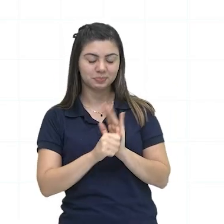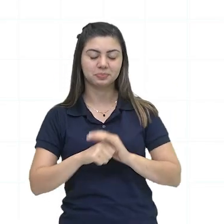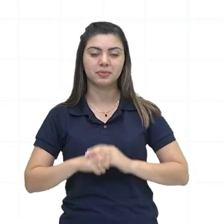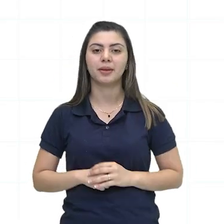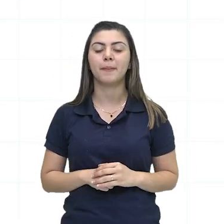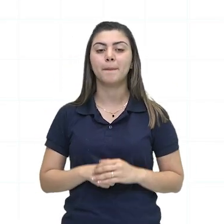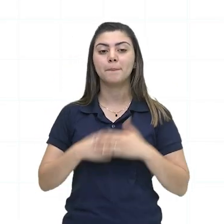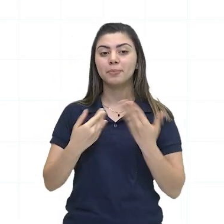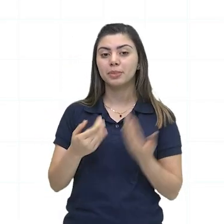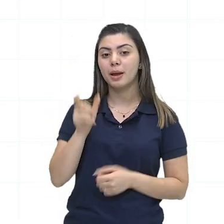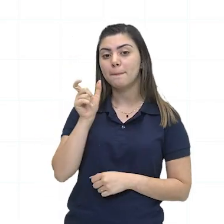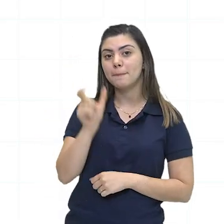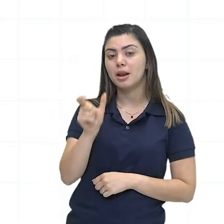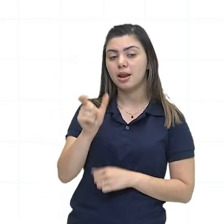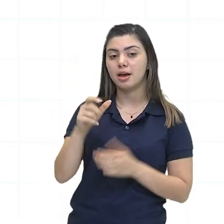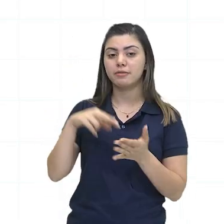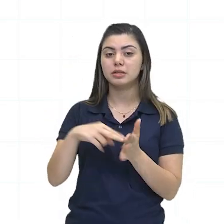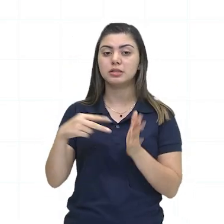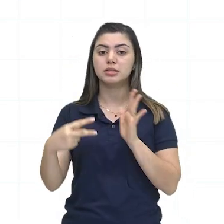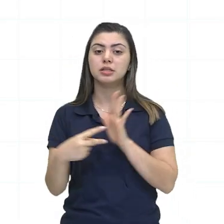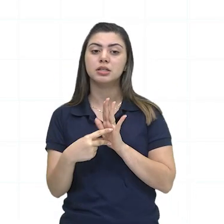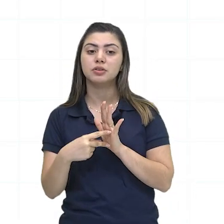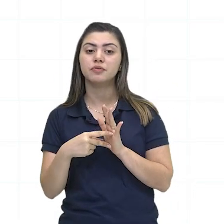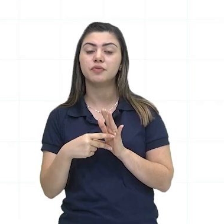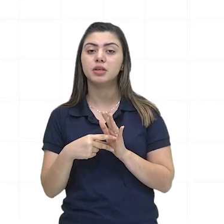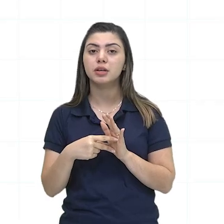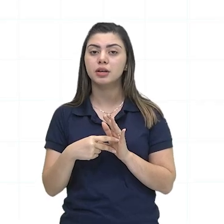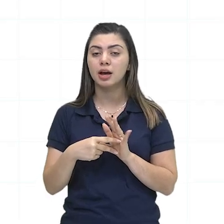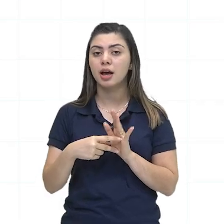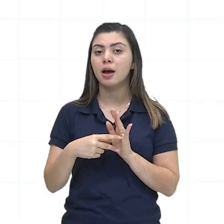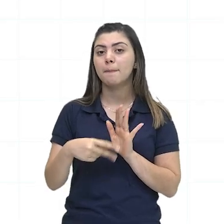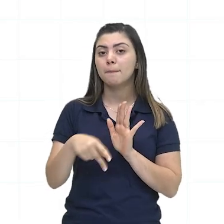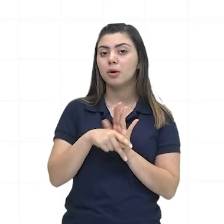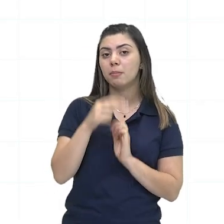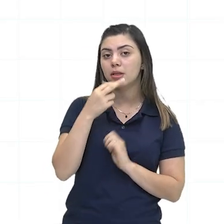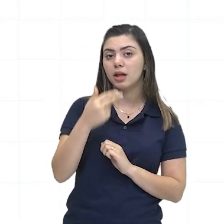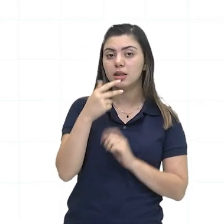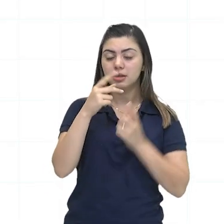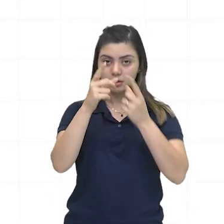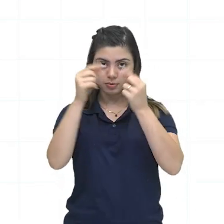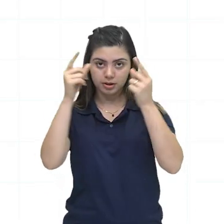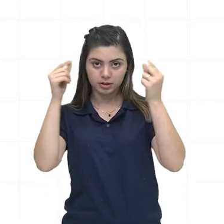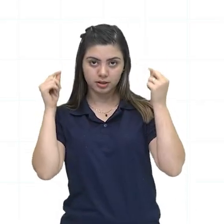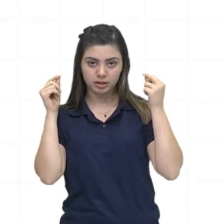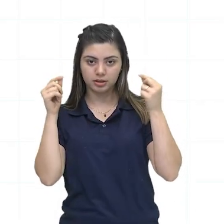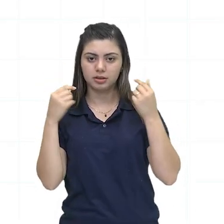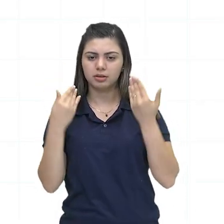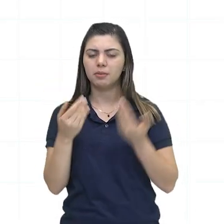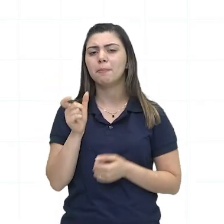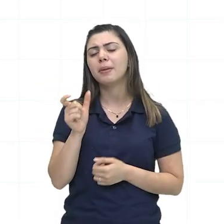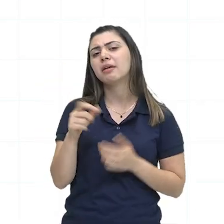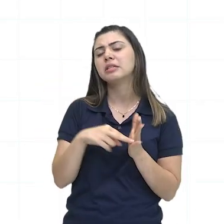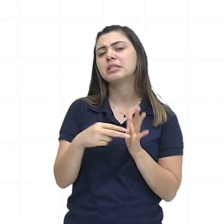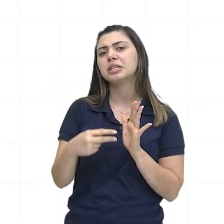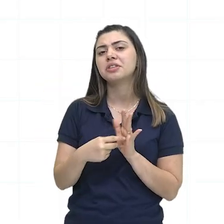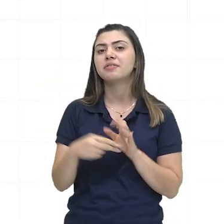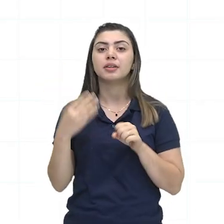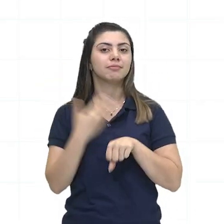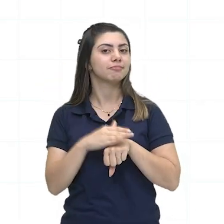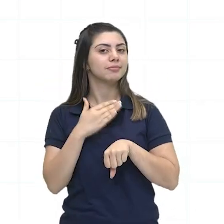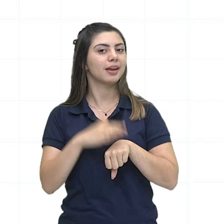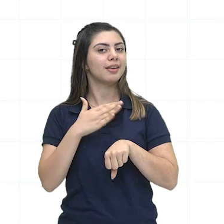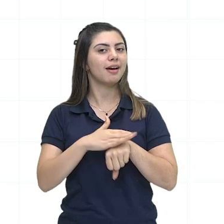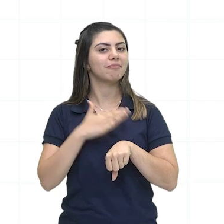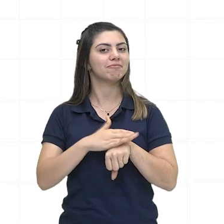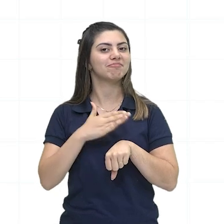ginástica vem do grego gymnasistai, que tem por tradução aproximada